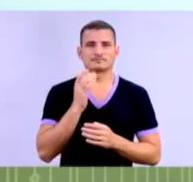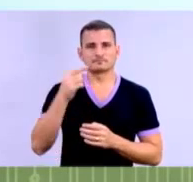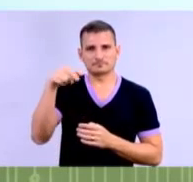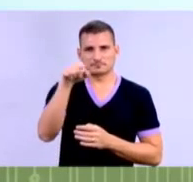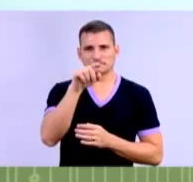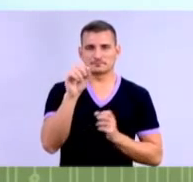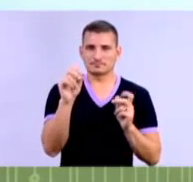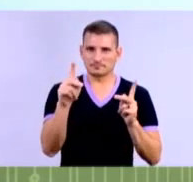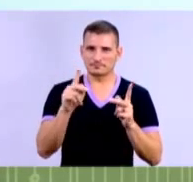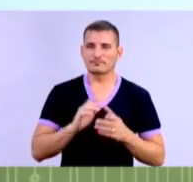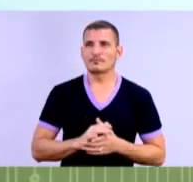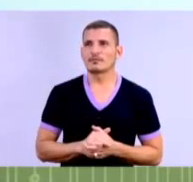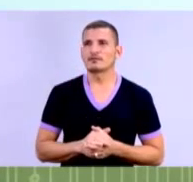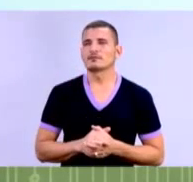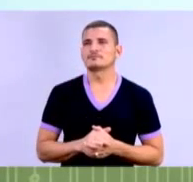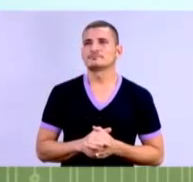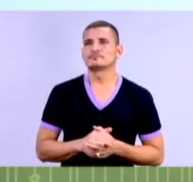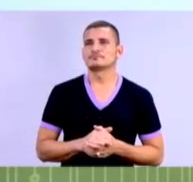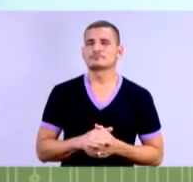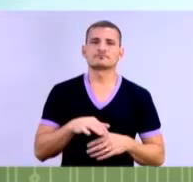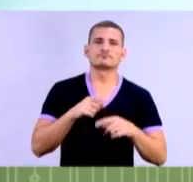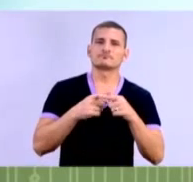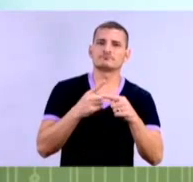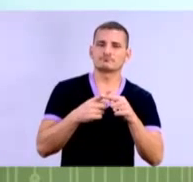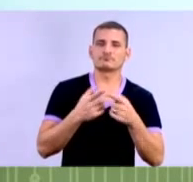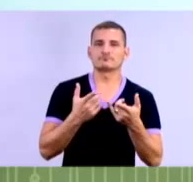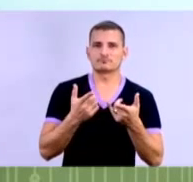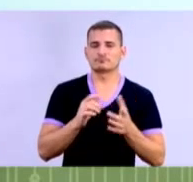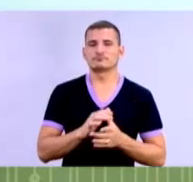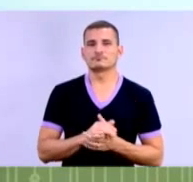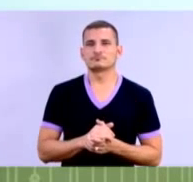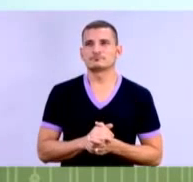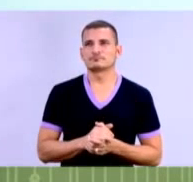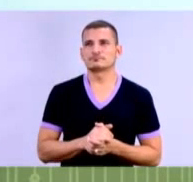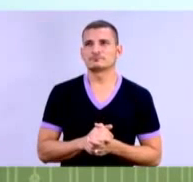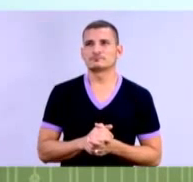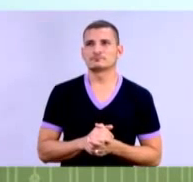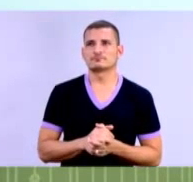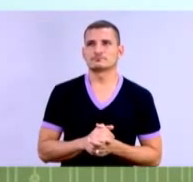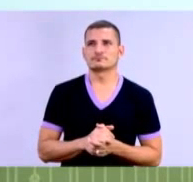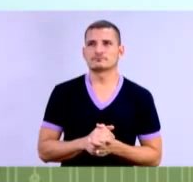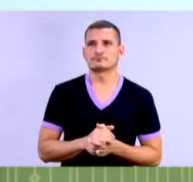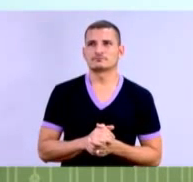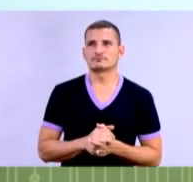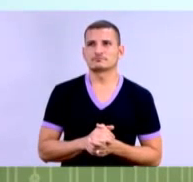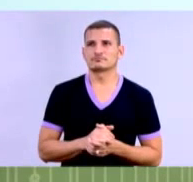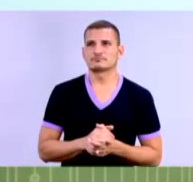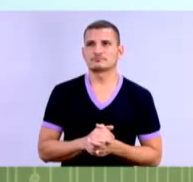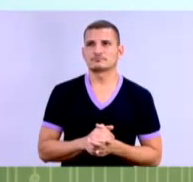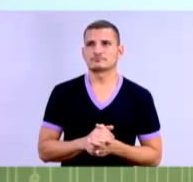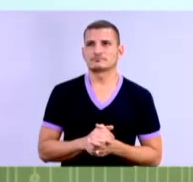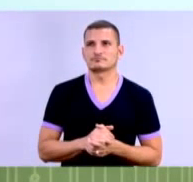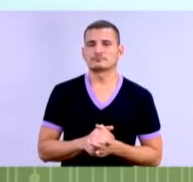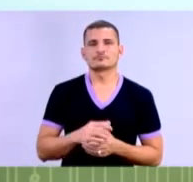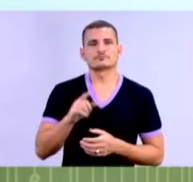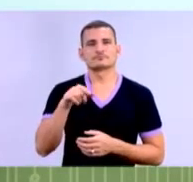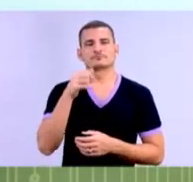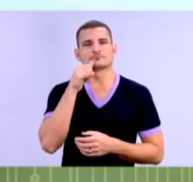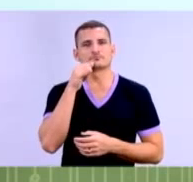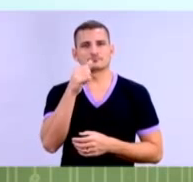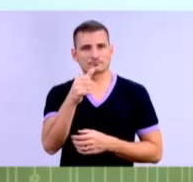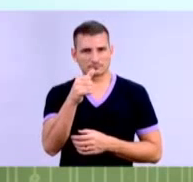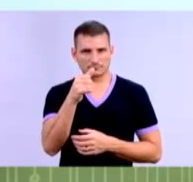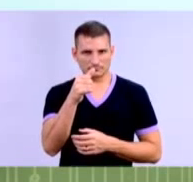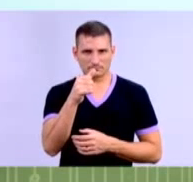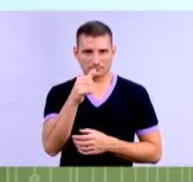de vocês, ok? Certo. Por que eles são? É uma questão de da parte